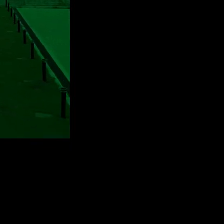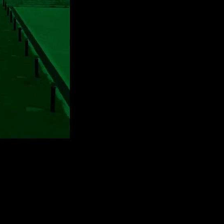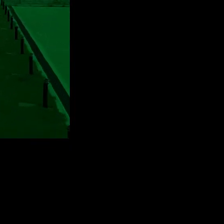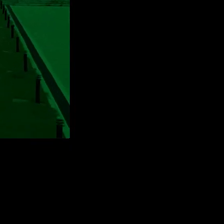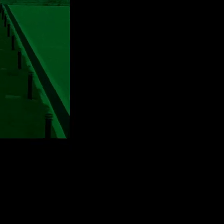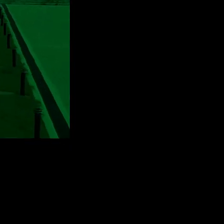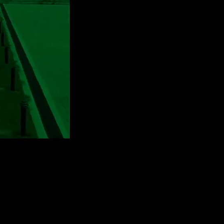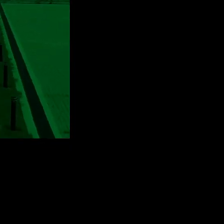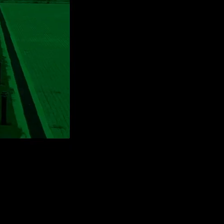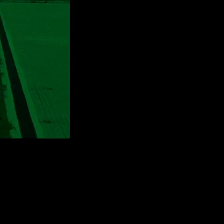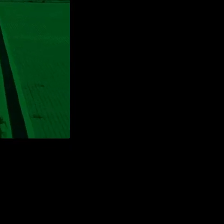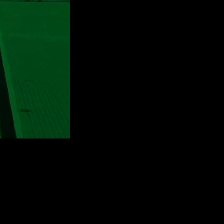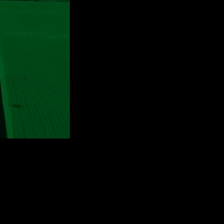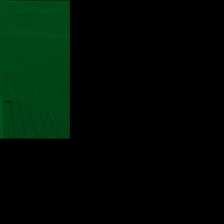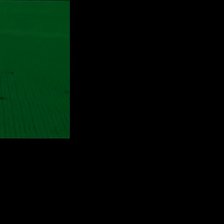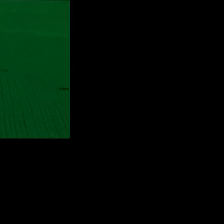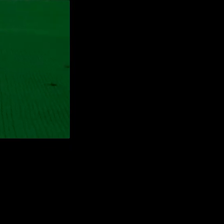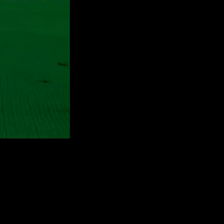Esse